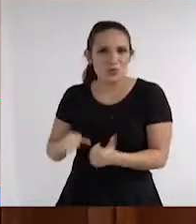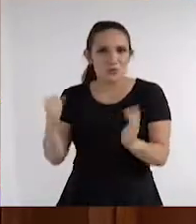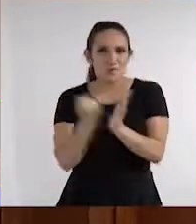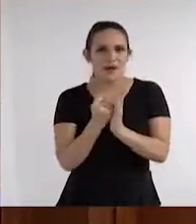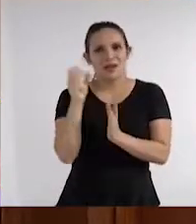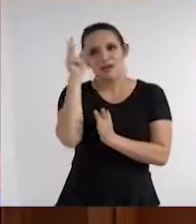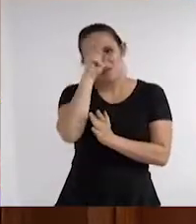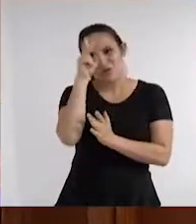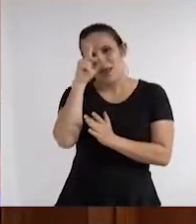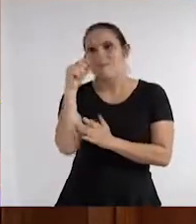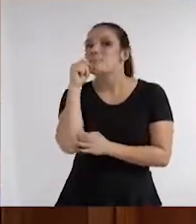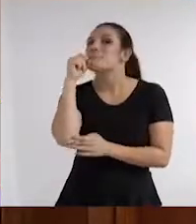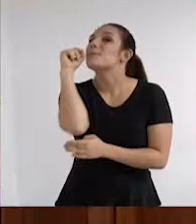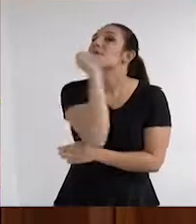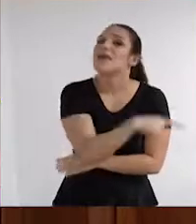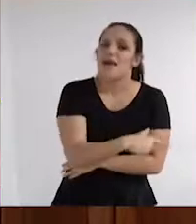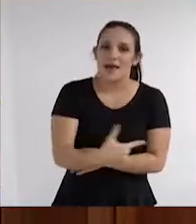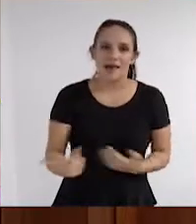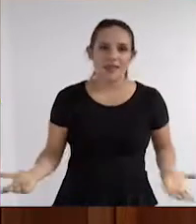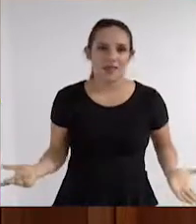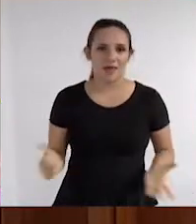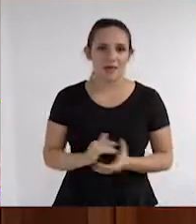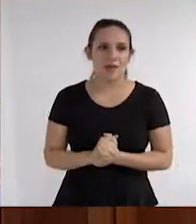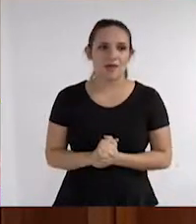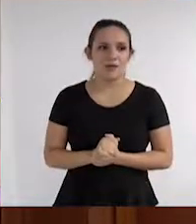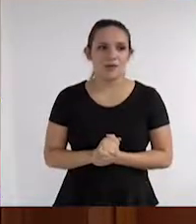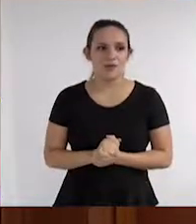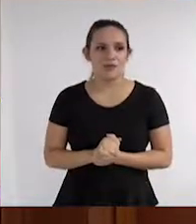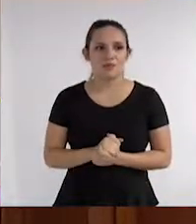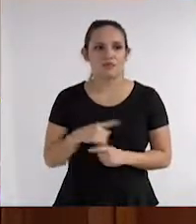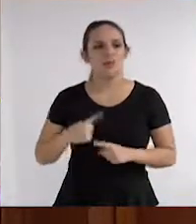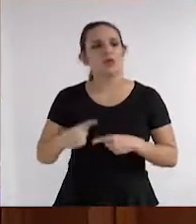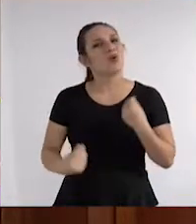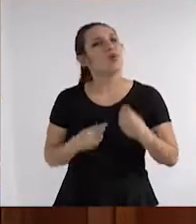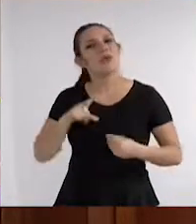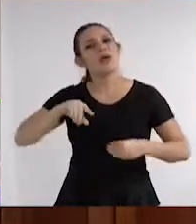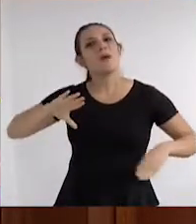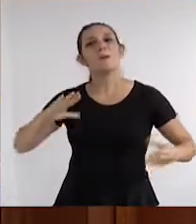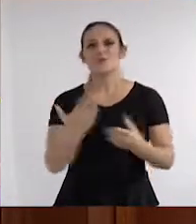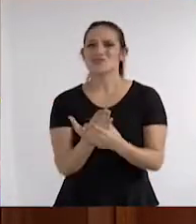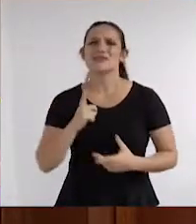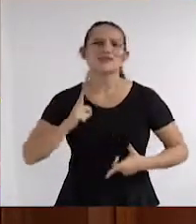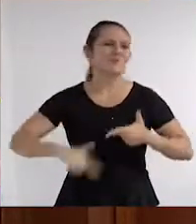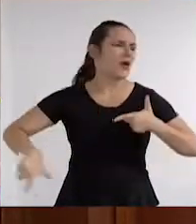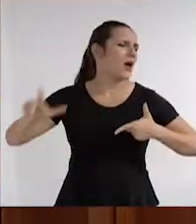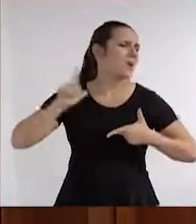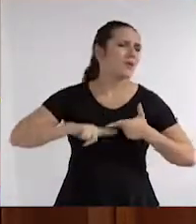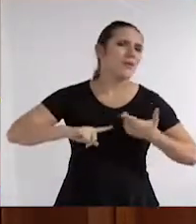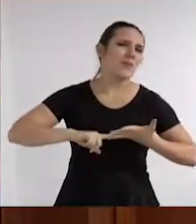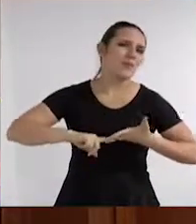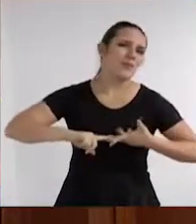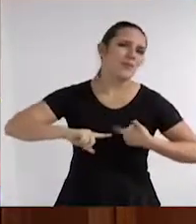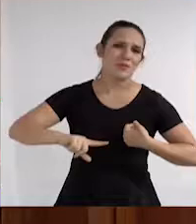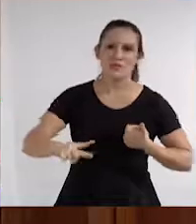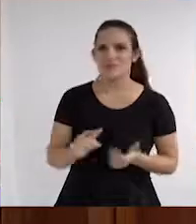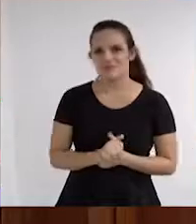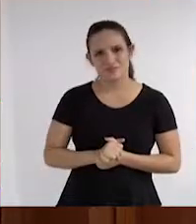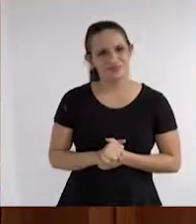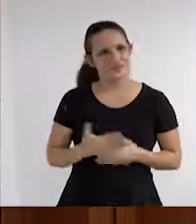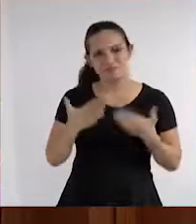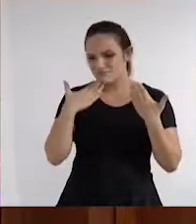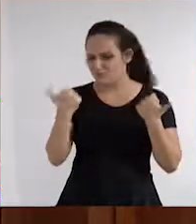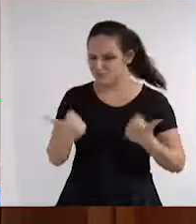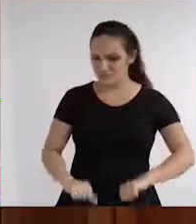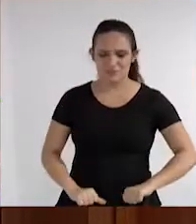virar chacota, por conta disso, de querer um processo extremamente conturbado, comprometendo a credibilidade